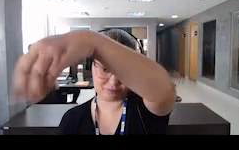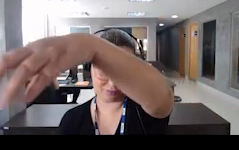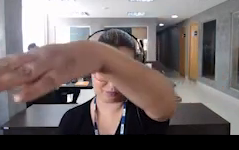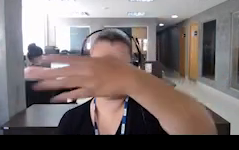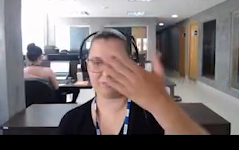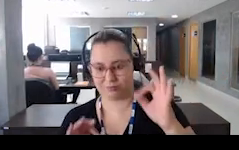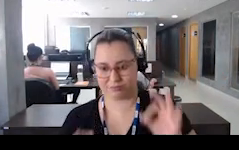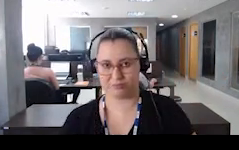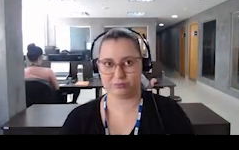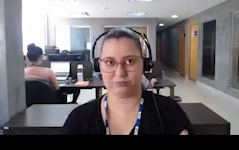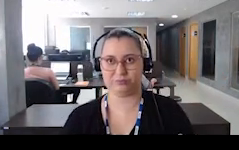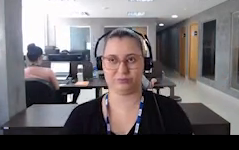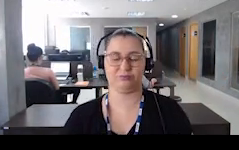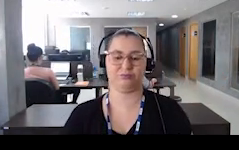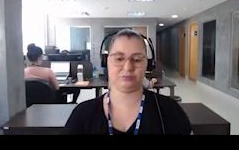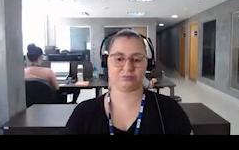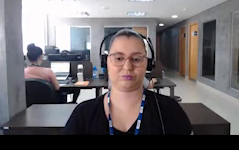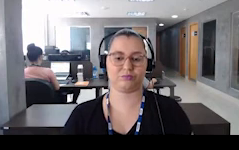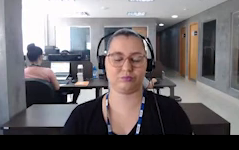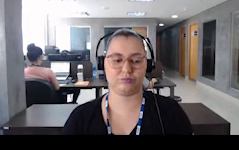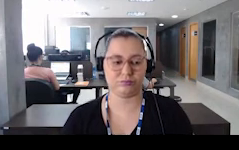já calculou aqui, ó.